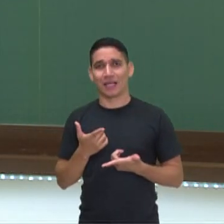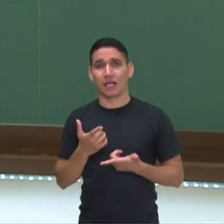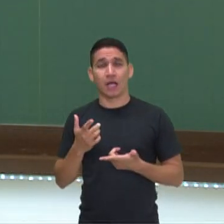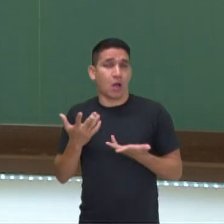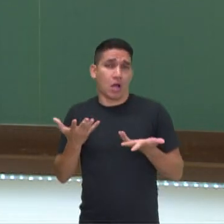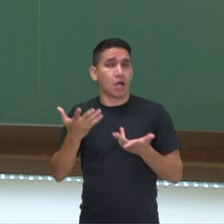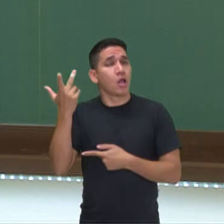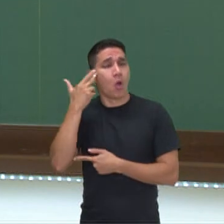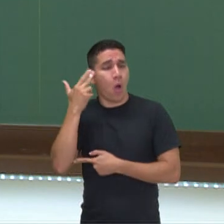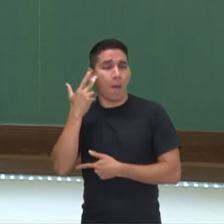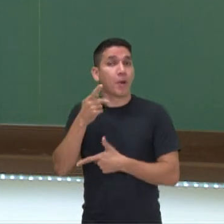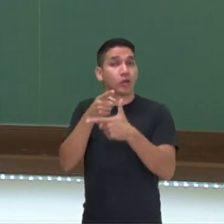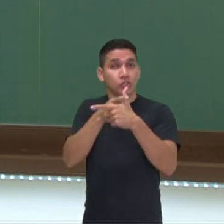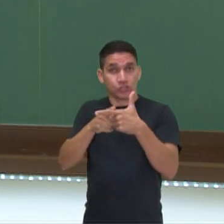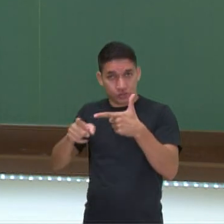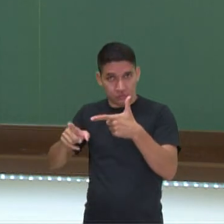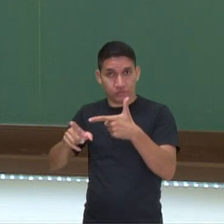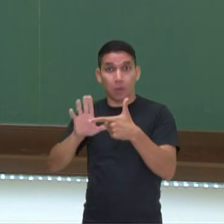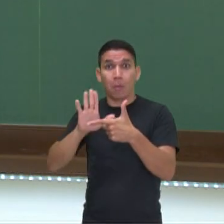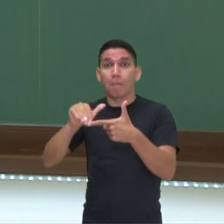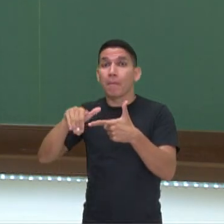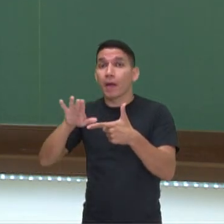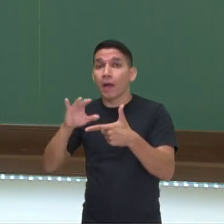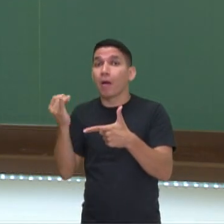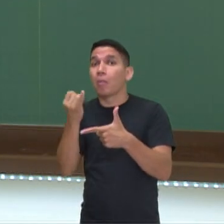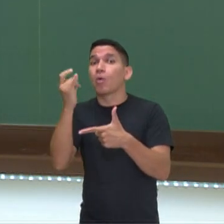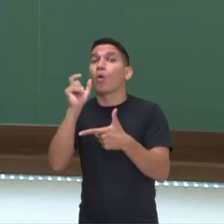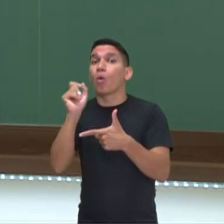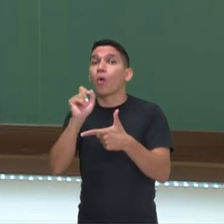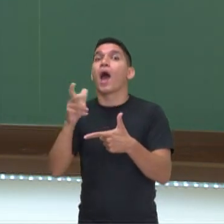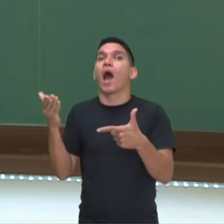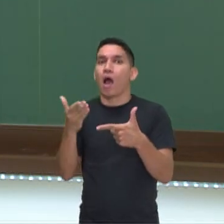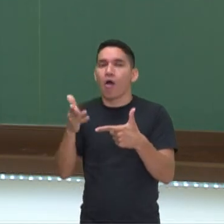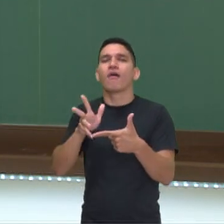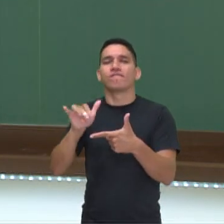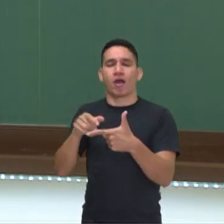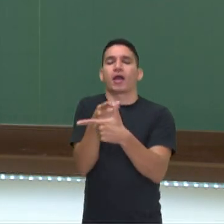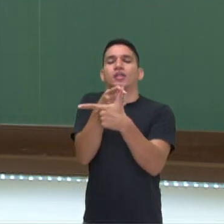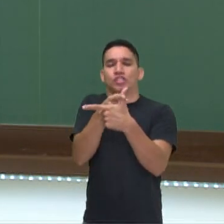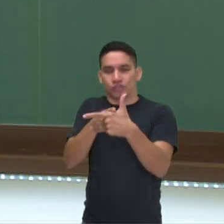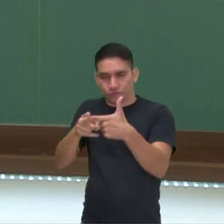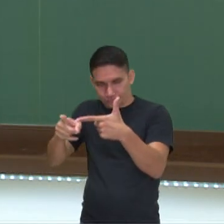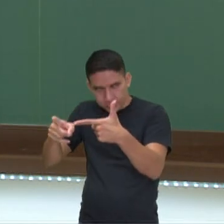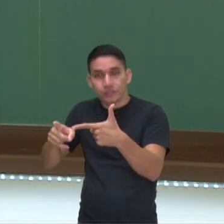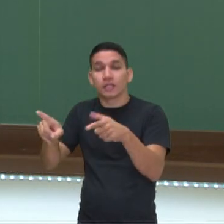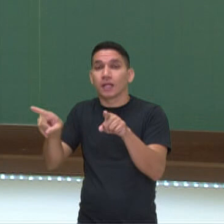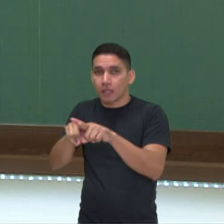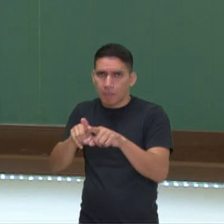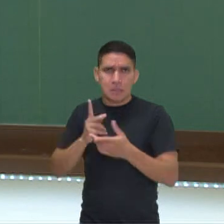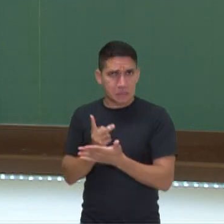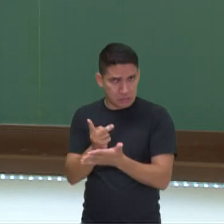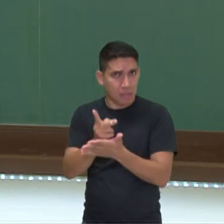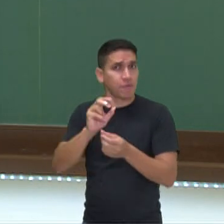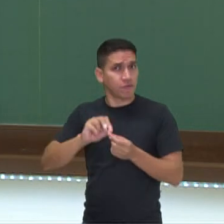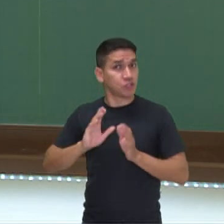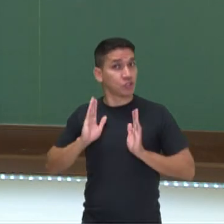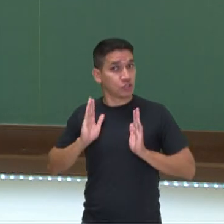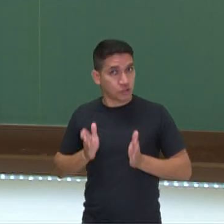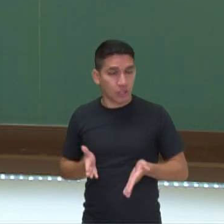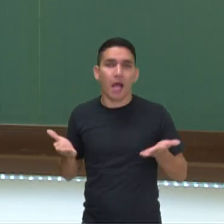divisão normal o que importa aqui agora além de fazer a divisão como nós sempre fizemos